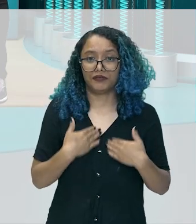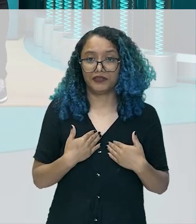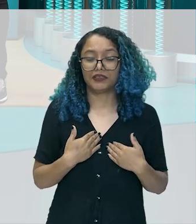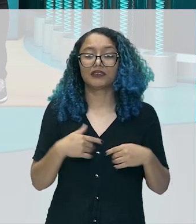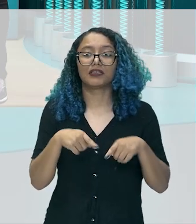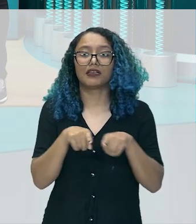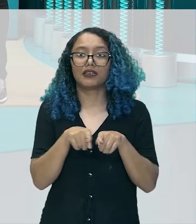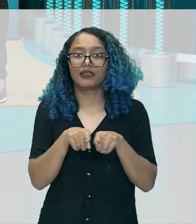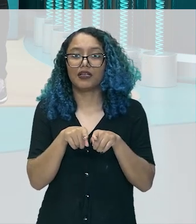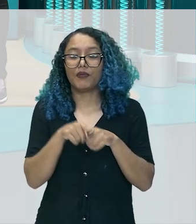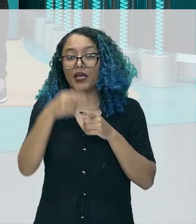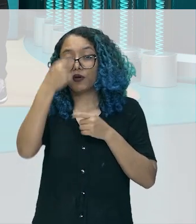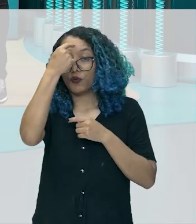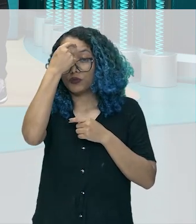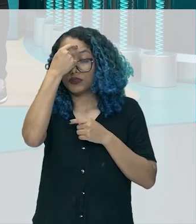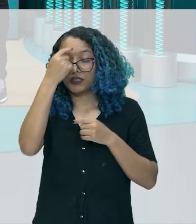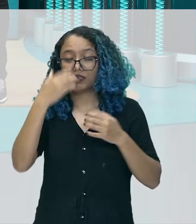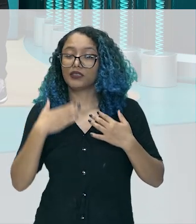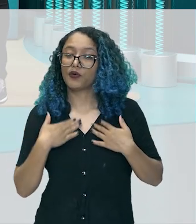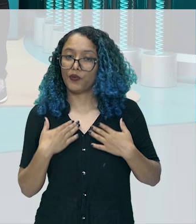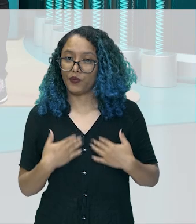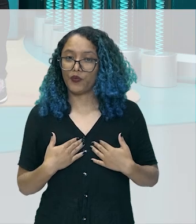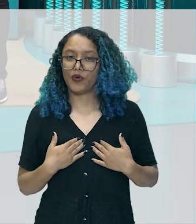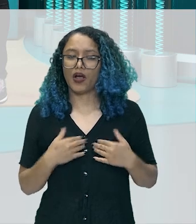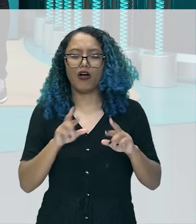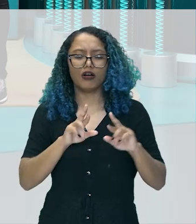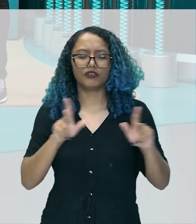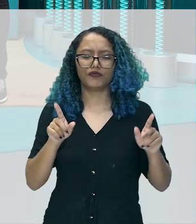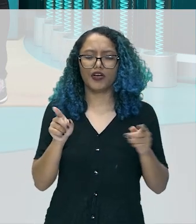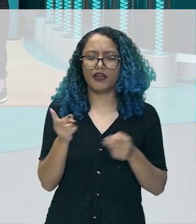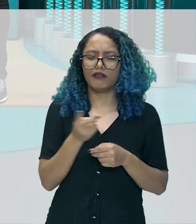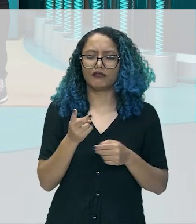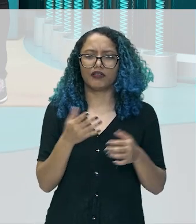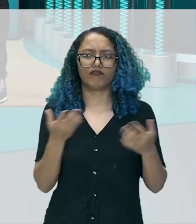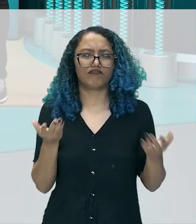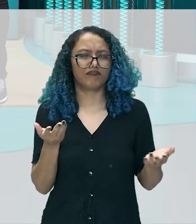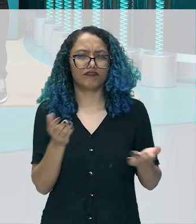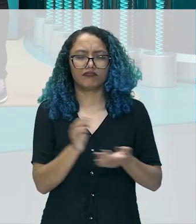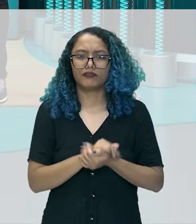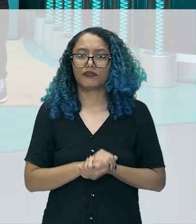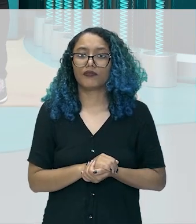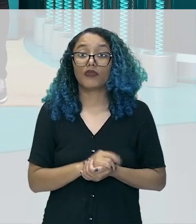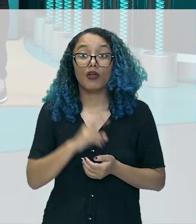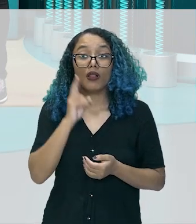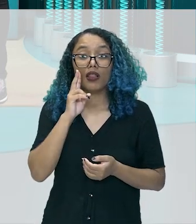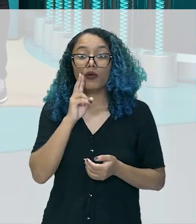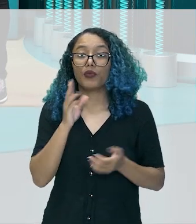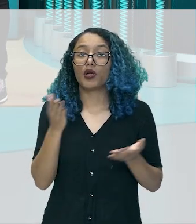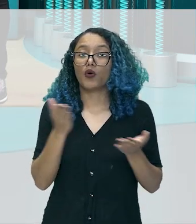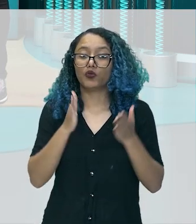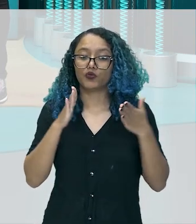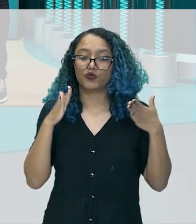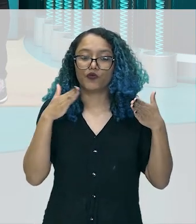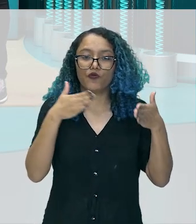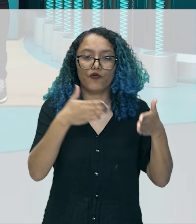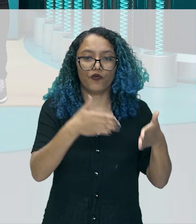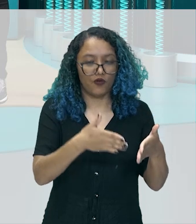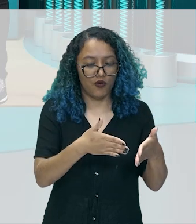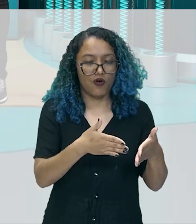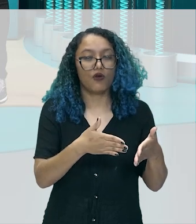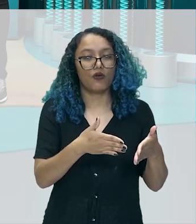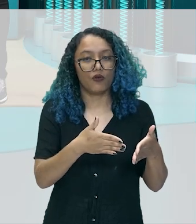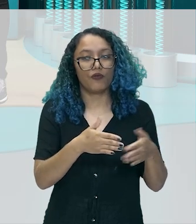da academia, como jump, musculação, zumba, step, dentre várias